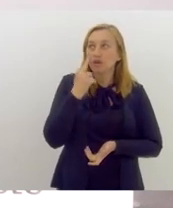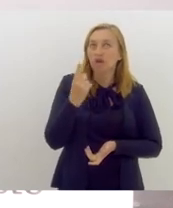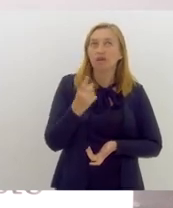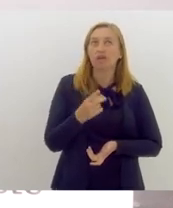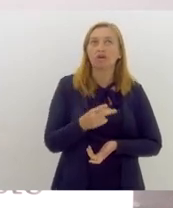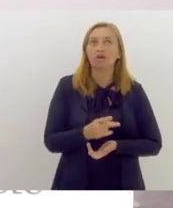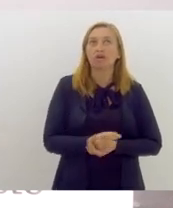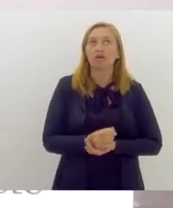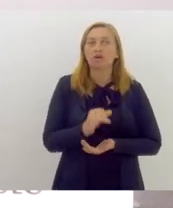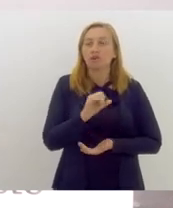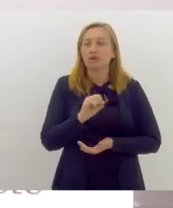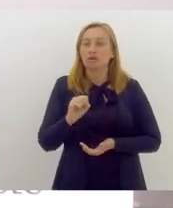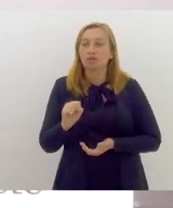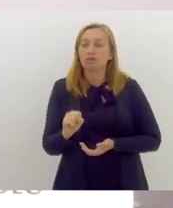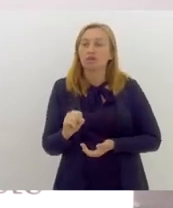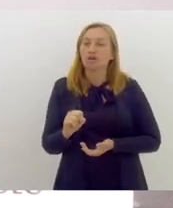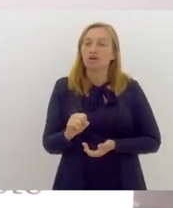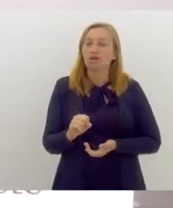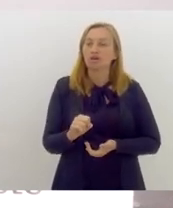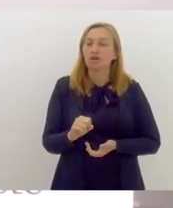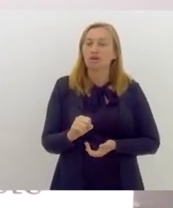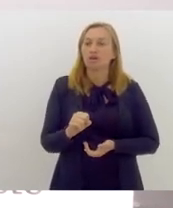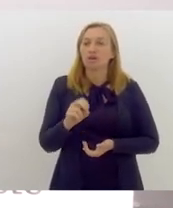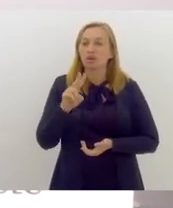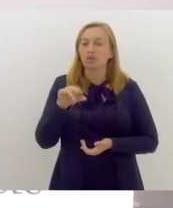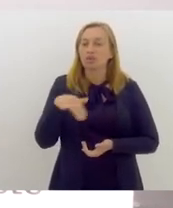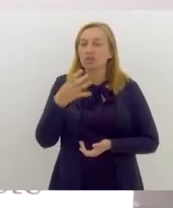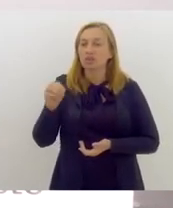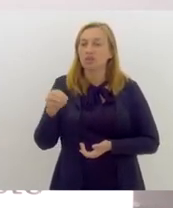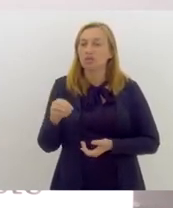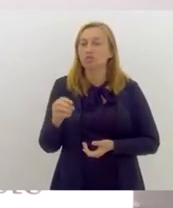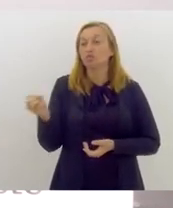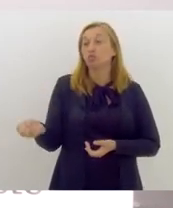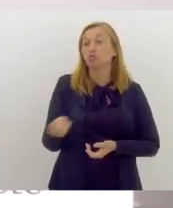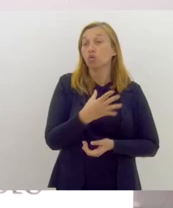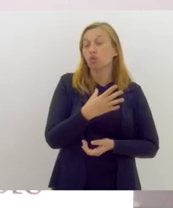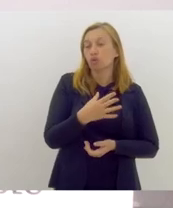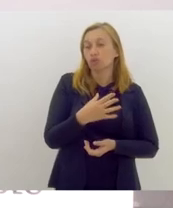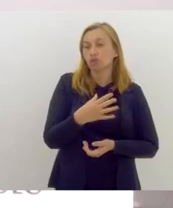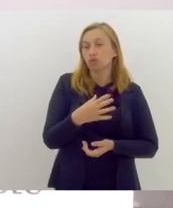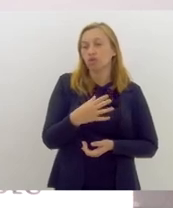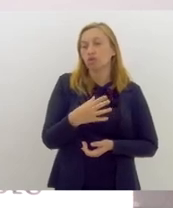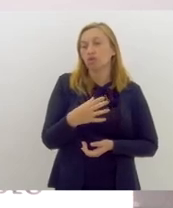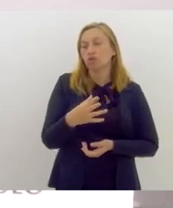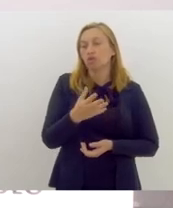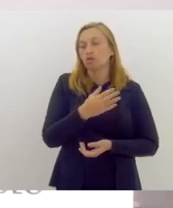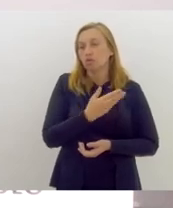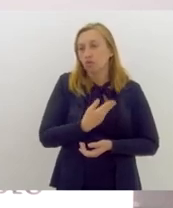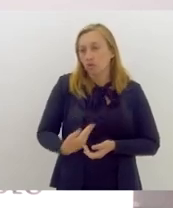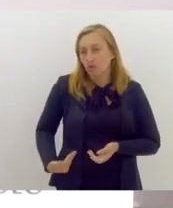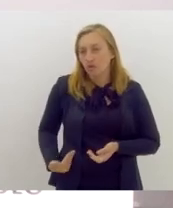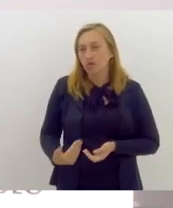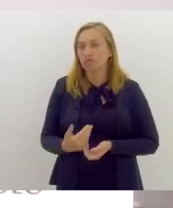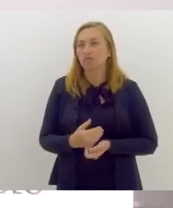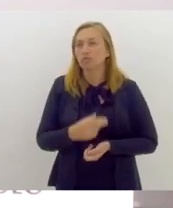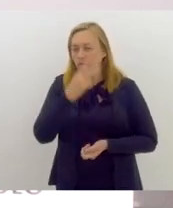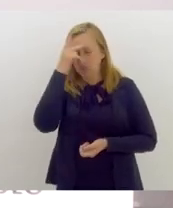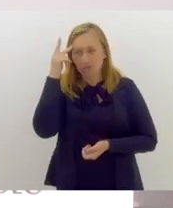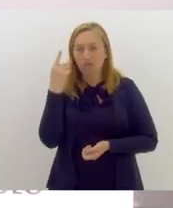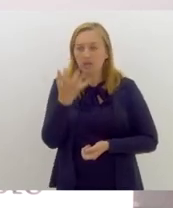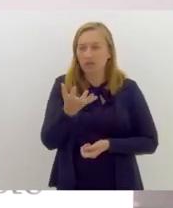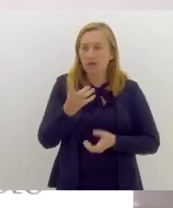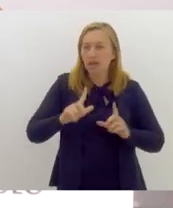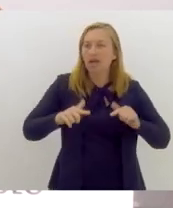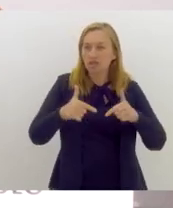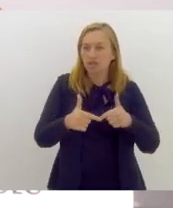viés da União do novo governo para que algum alguém queira tomar